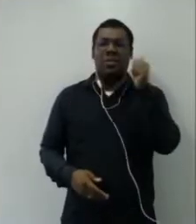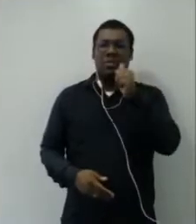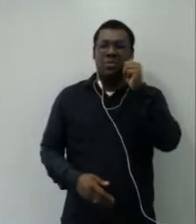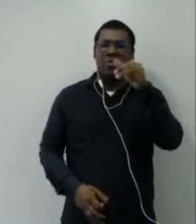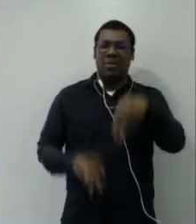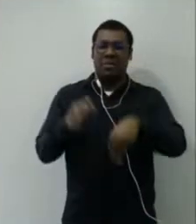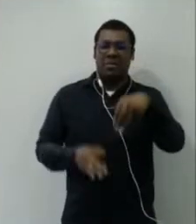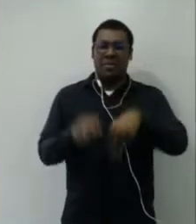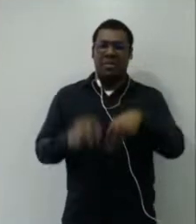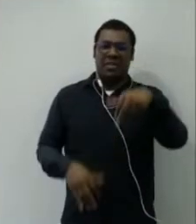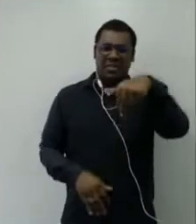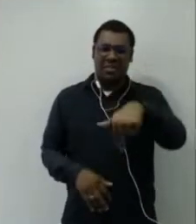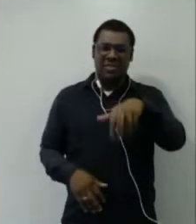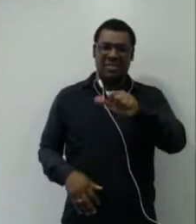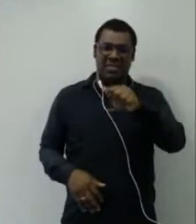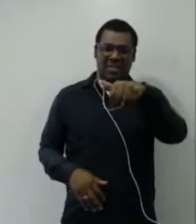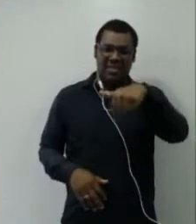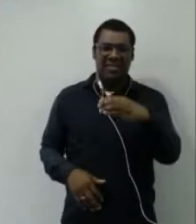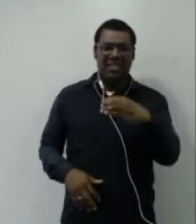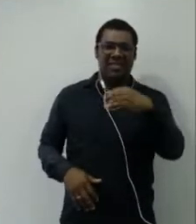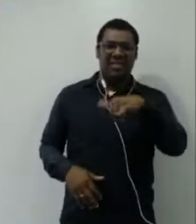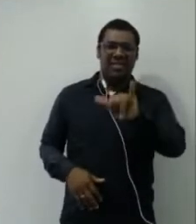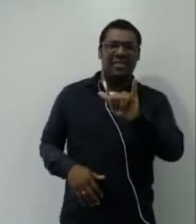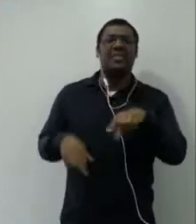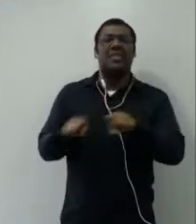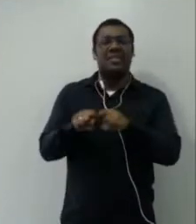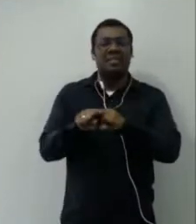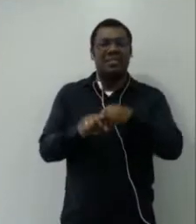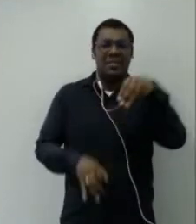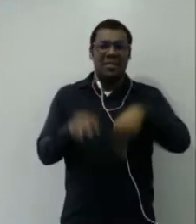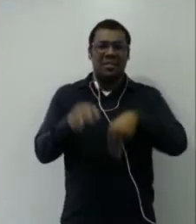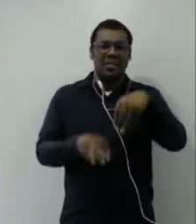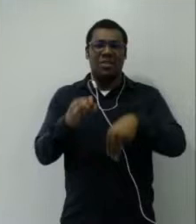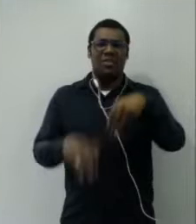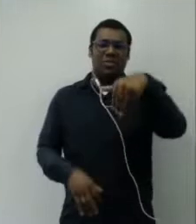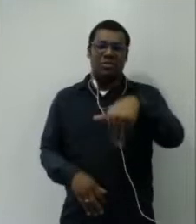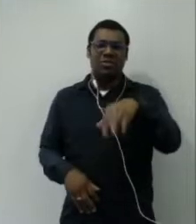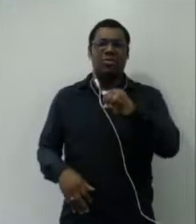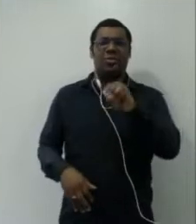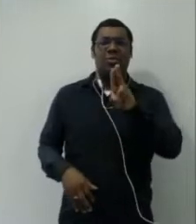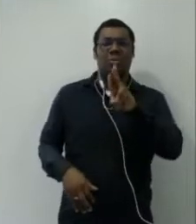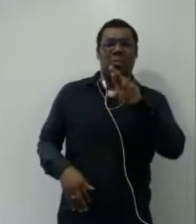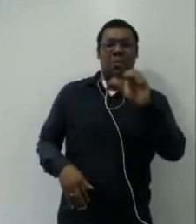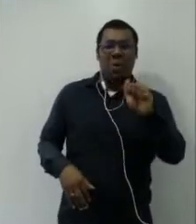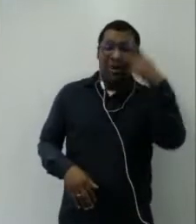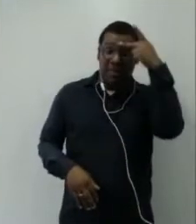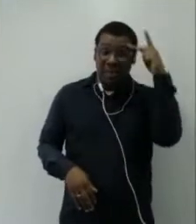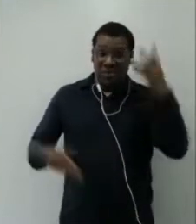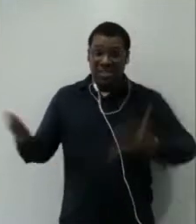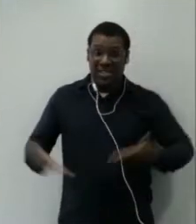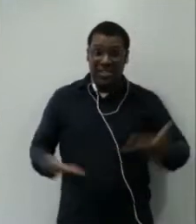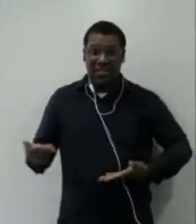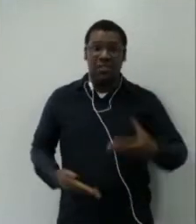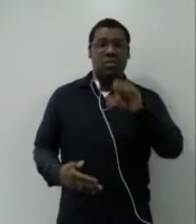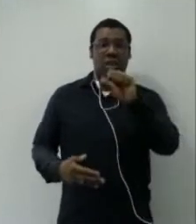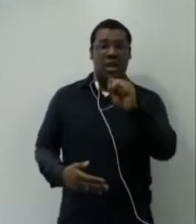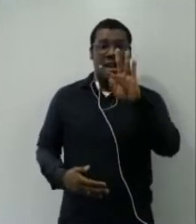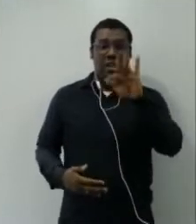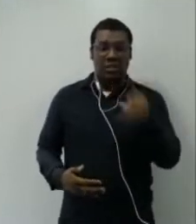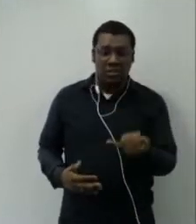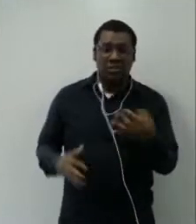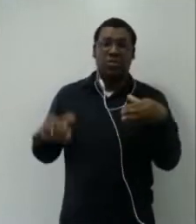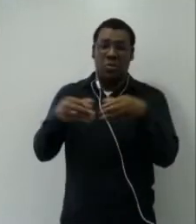Moura Ribeiro, senhoras e senhores servidores do STJ, da terceira turma, especialmente no gabinete